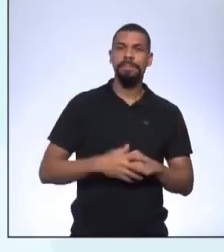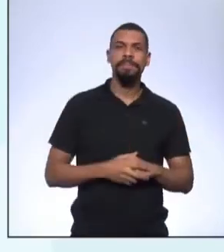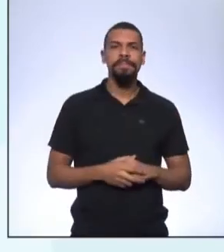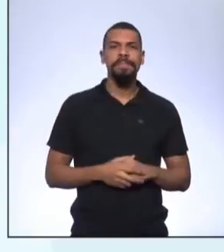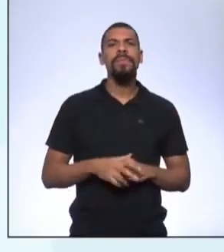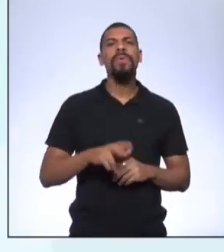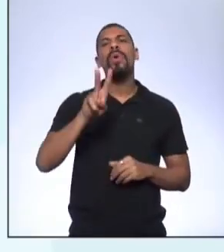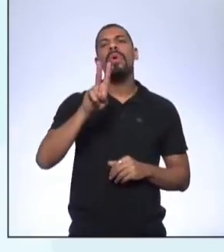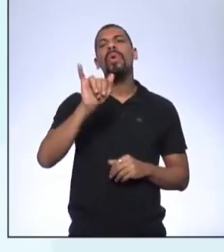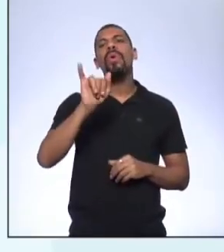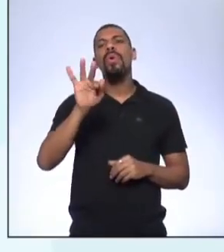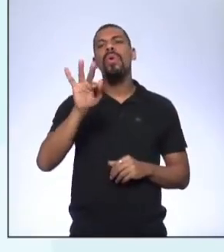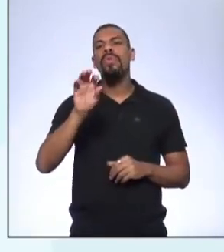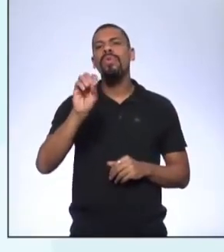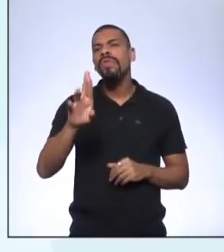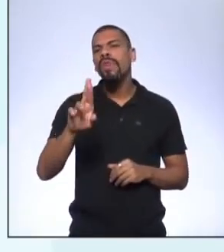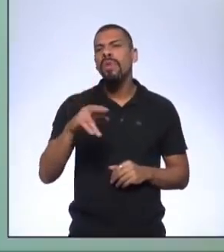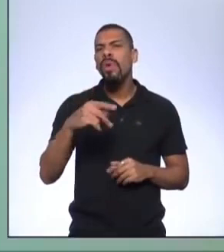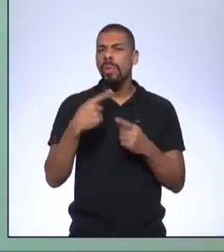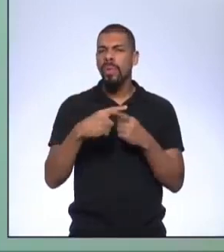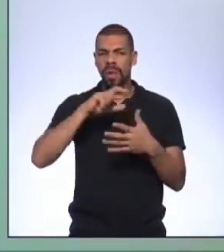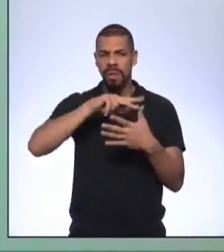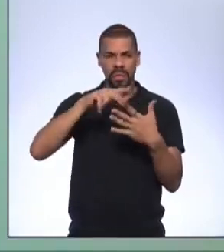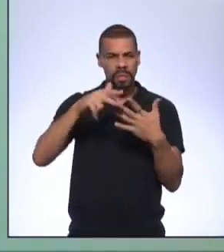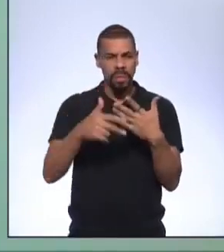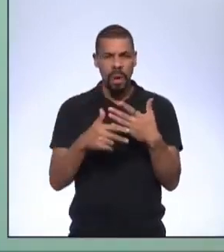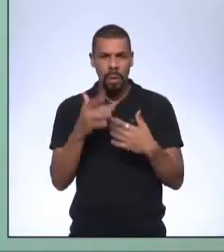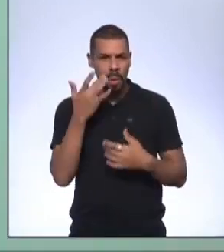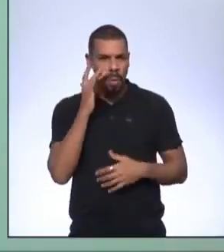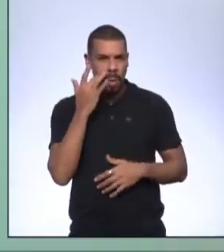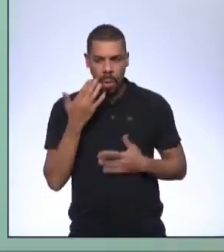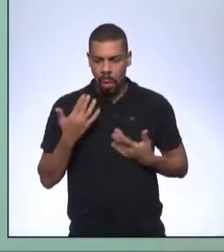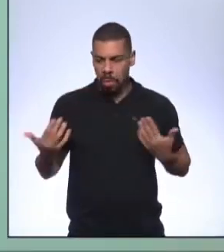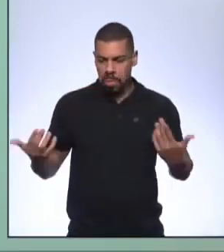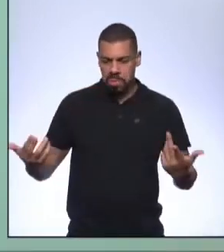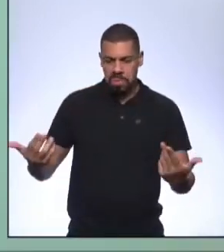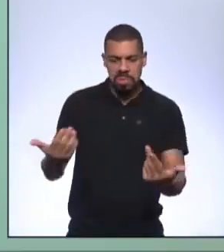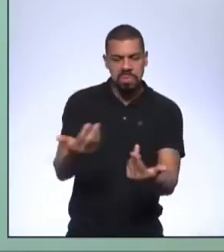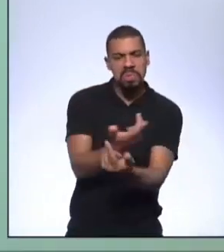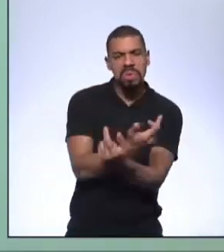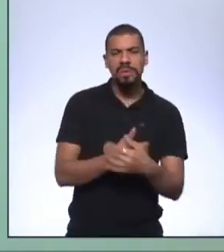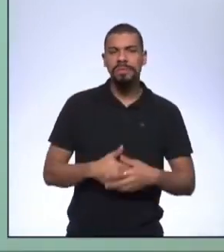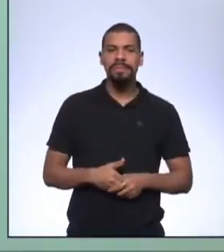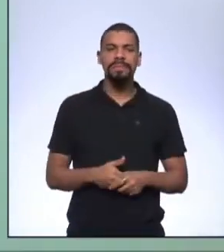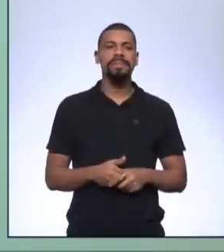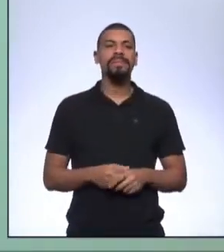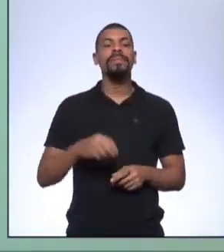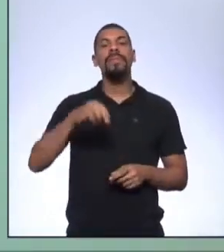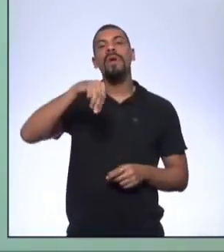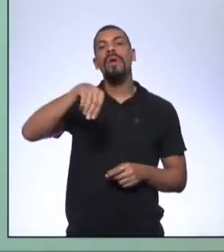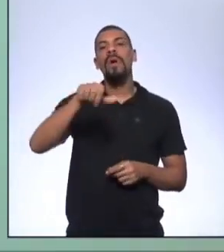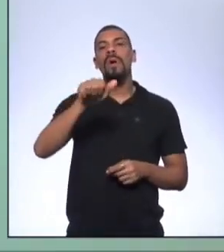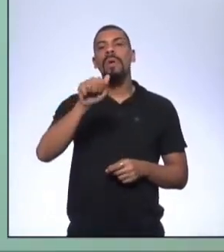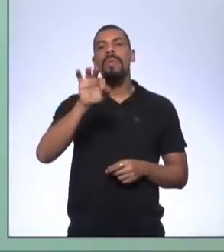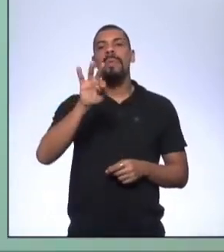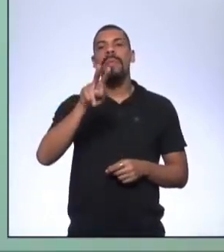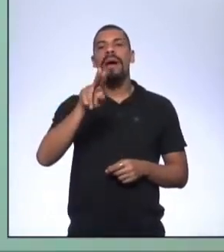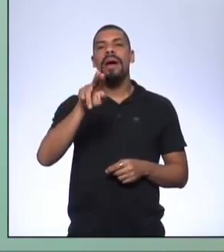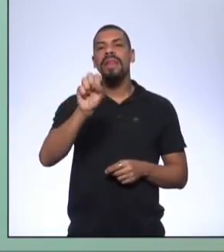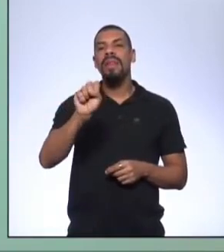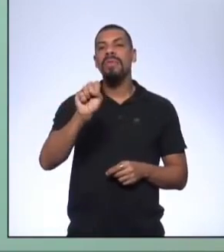que também é a nobreza, porque tem muitas coisas com ouro. Interessante. O Matheus acha que são as figuras da